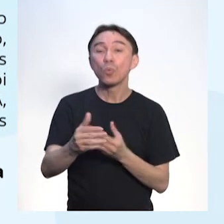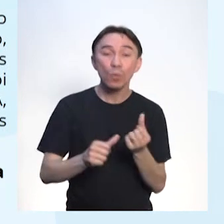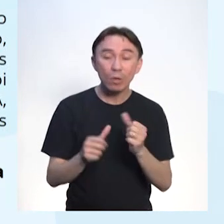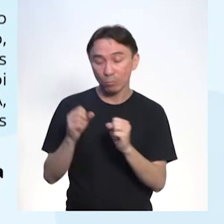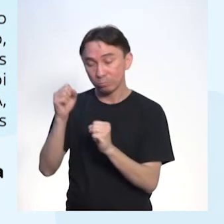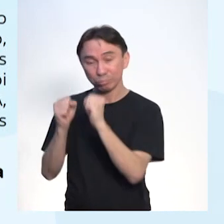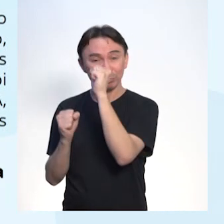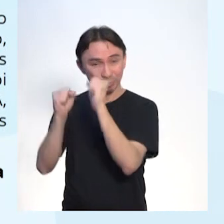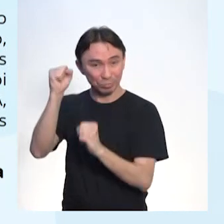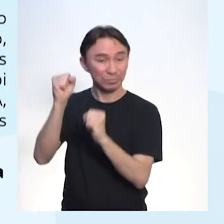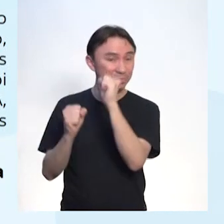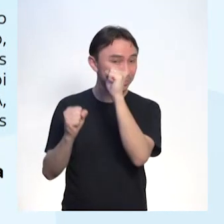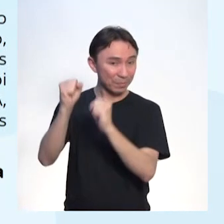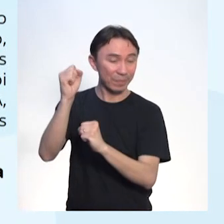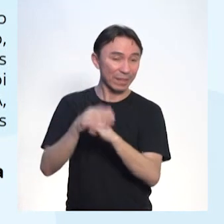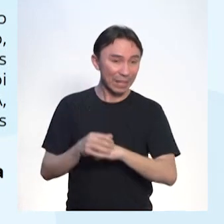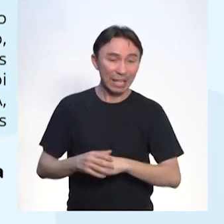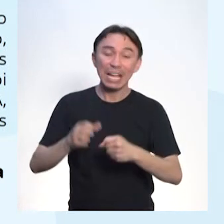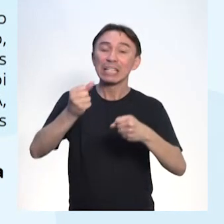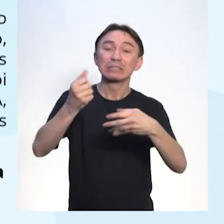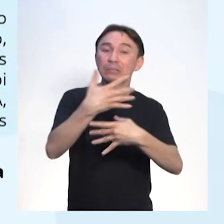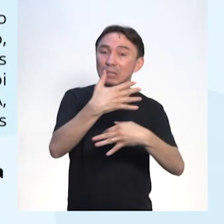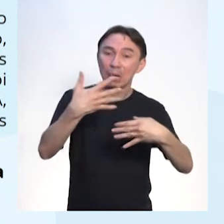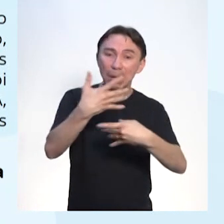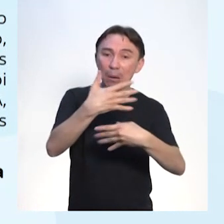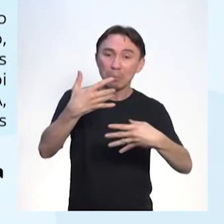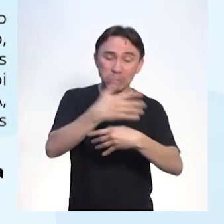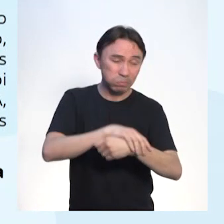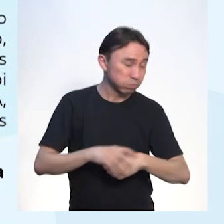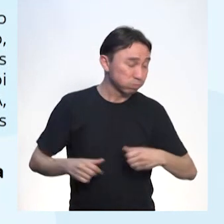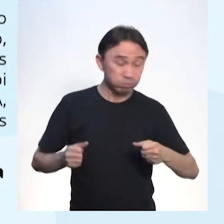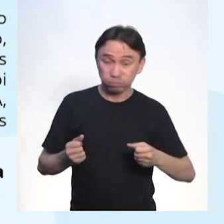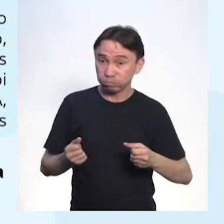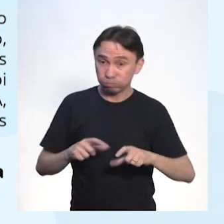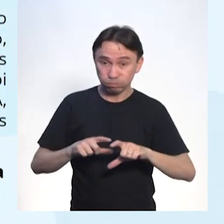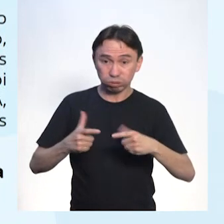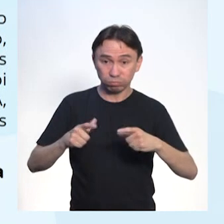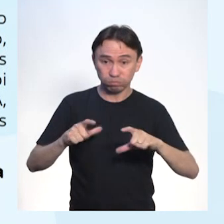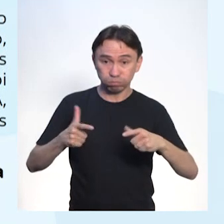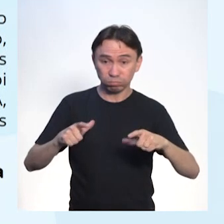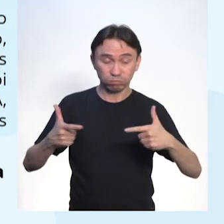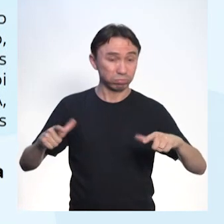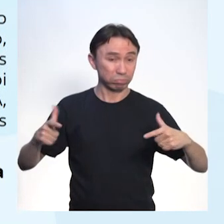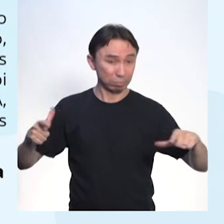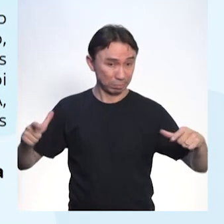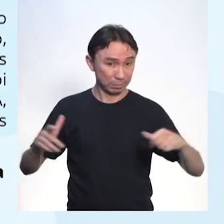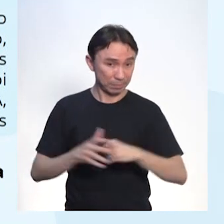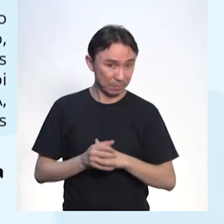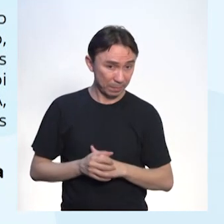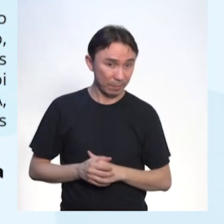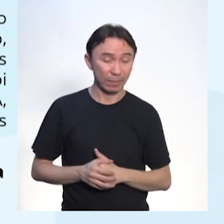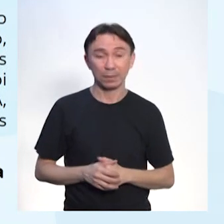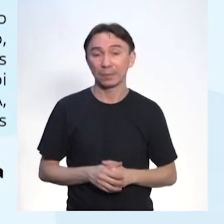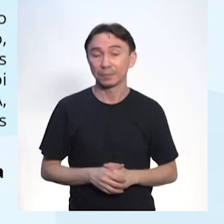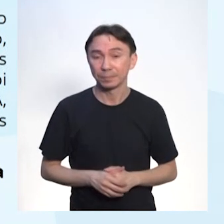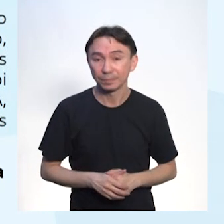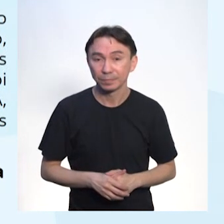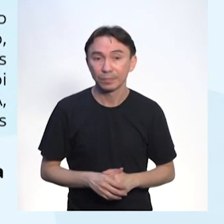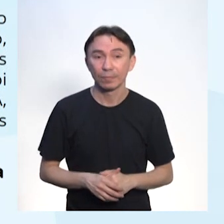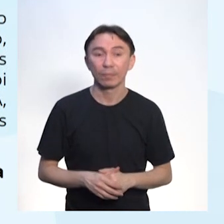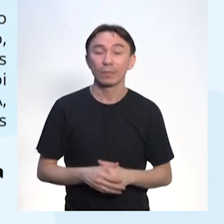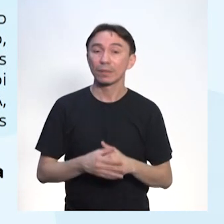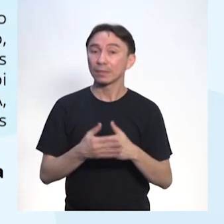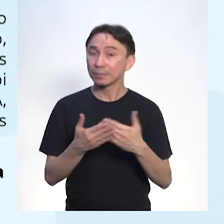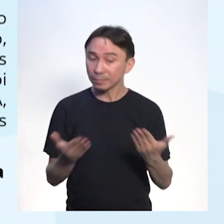crescimento urbano, começaram a se industrializar, provocando um crescimento urbano, principalmente com o fortalecimento